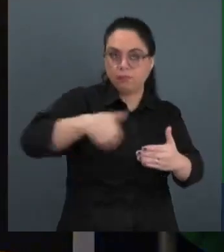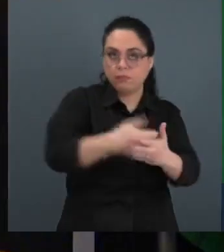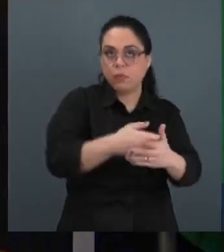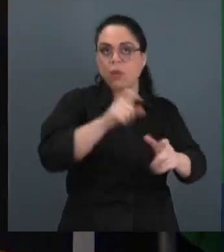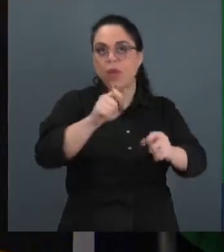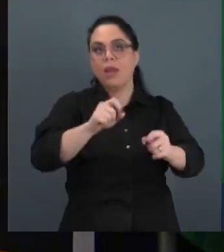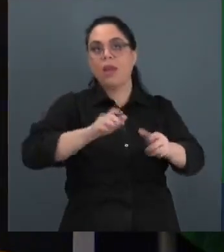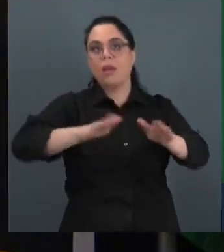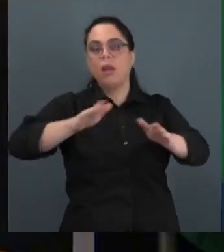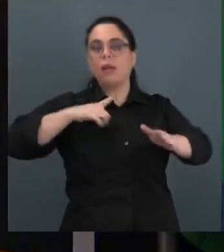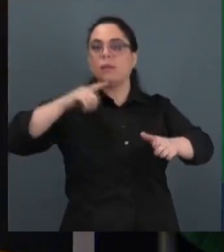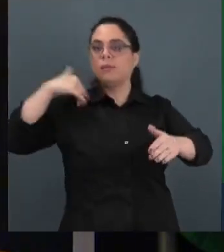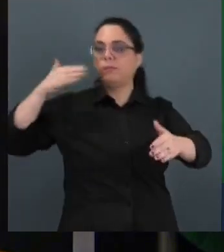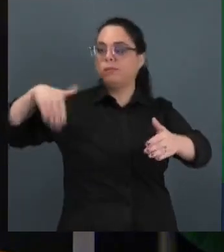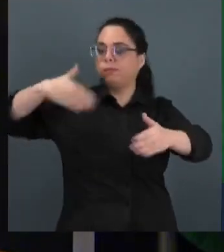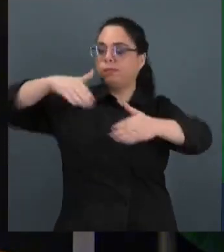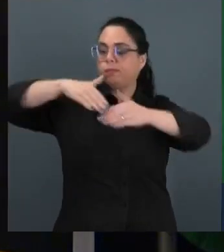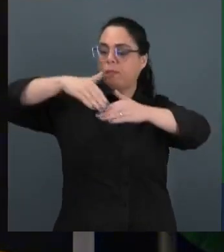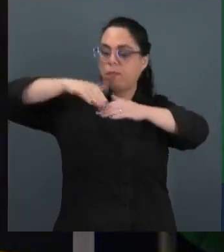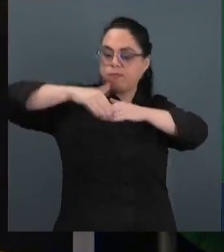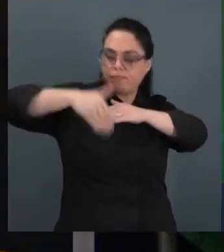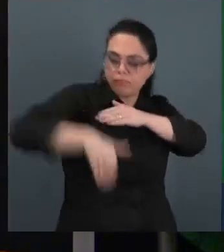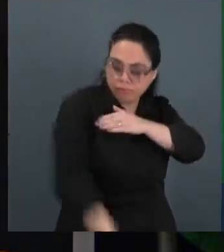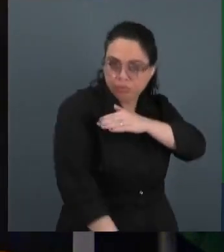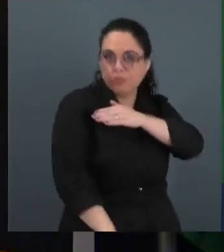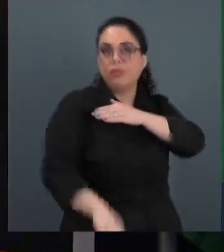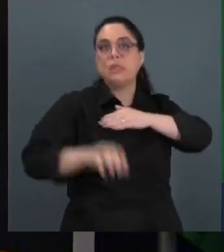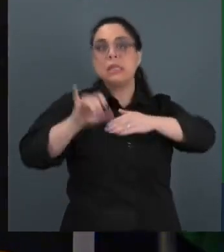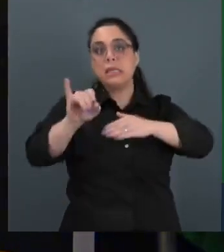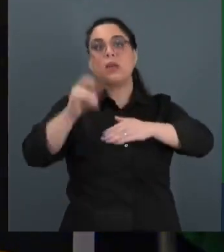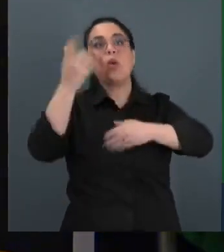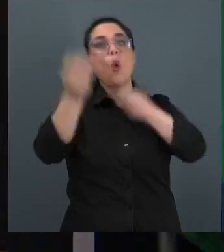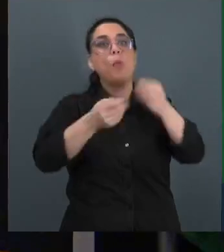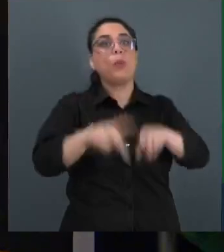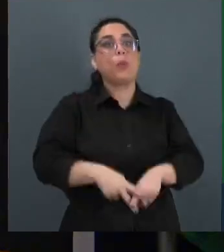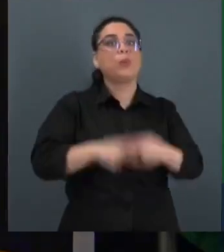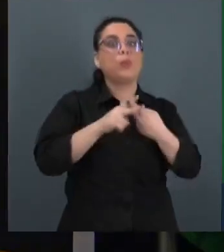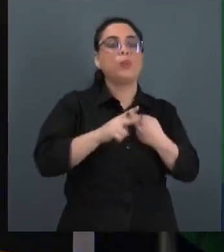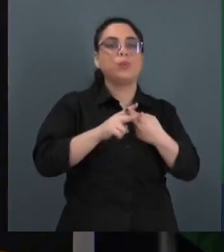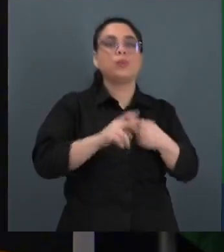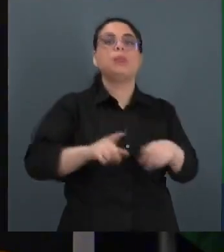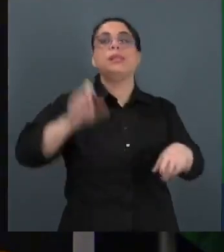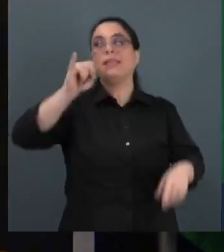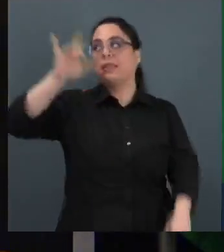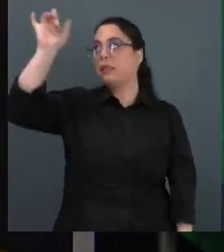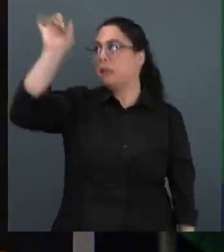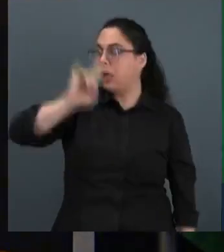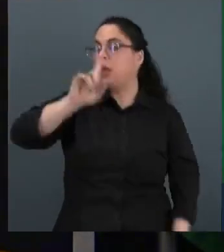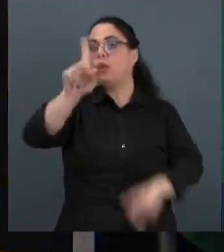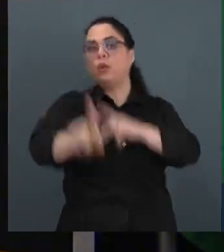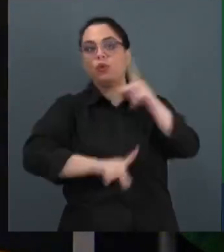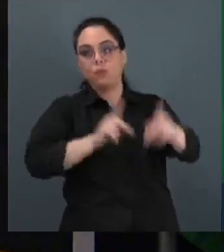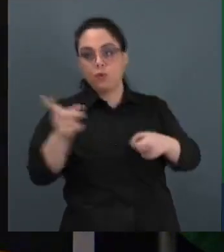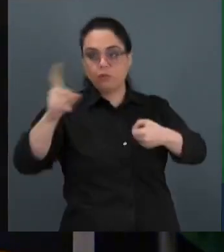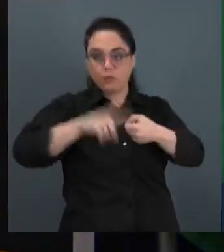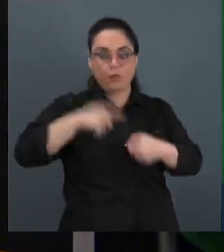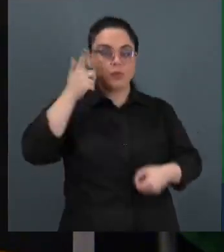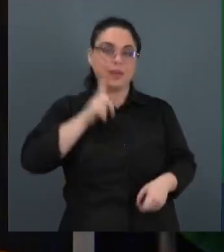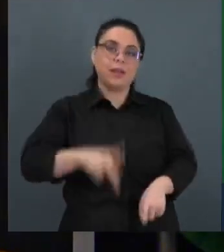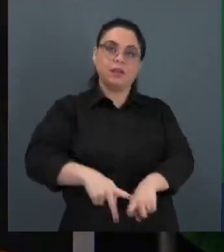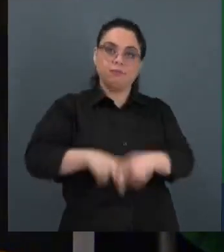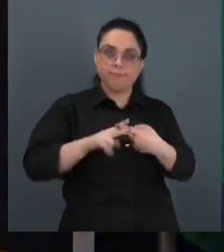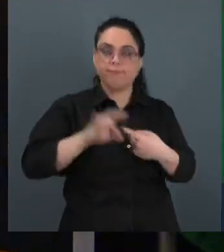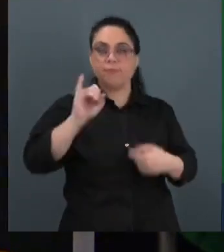que só vai ser corrigido se Deus e o povo permitir em 2026, com a volta do presidente Bolsonaro